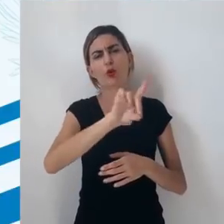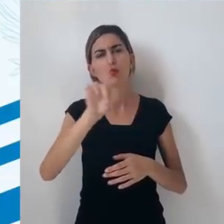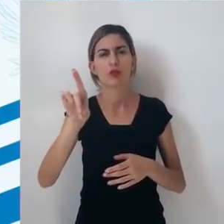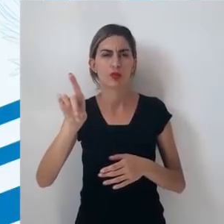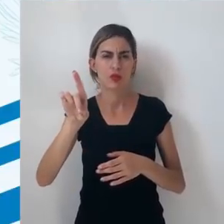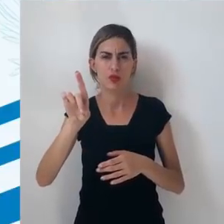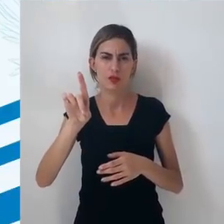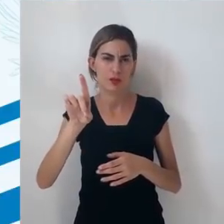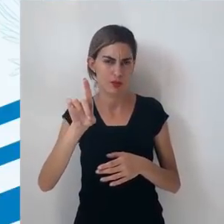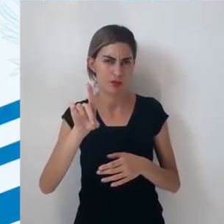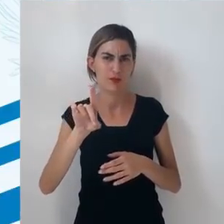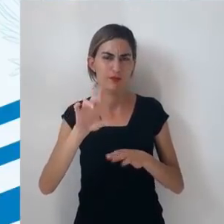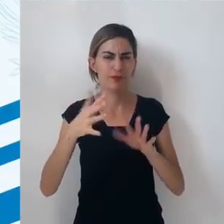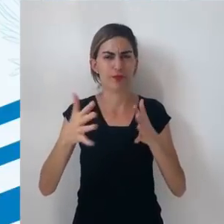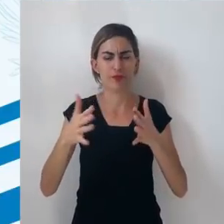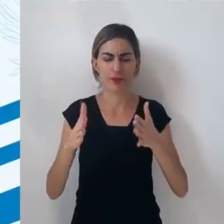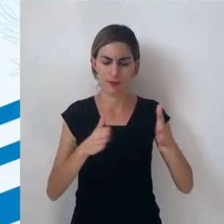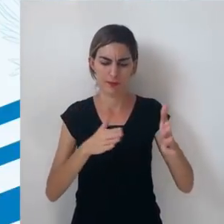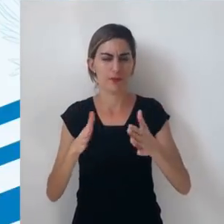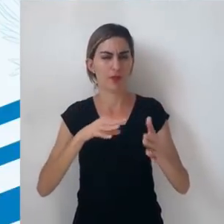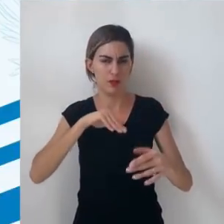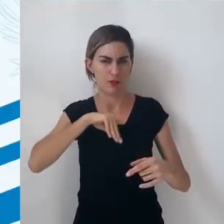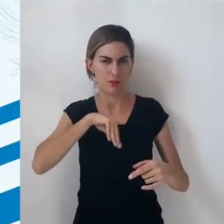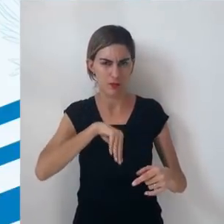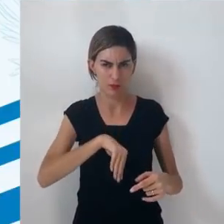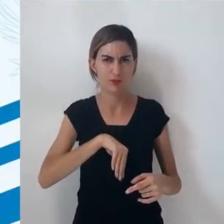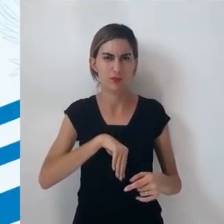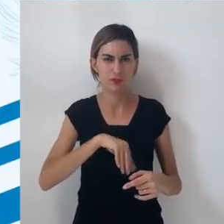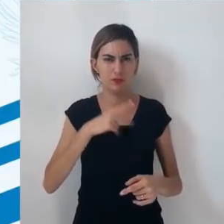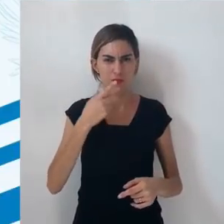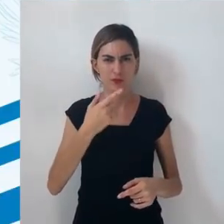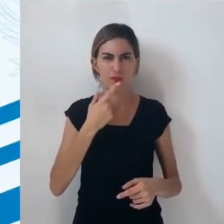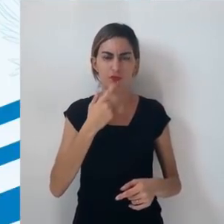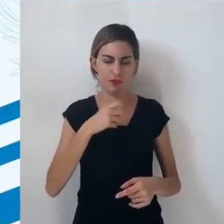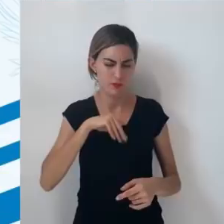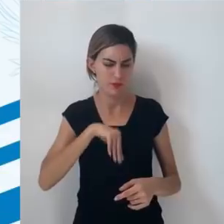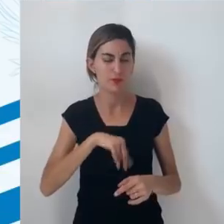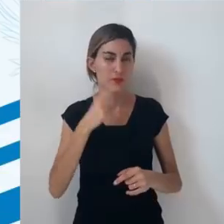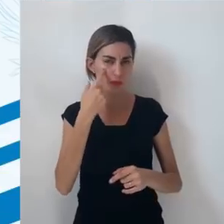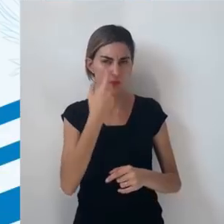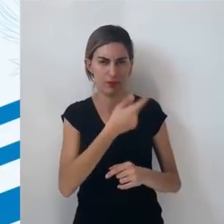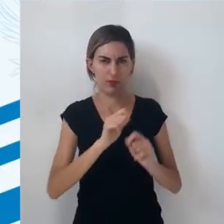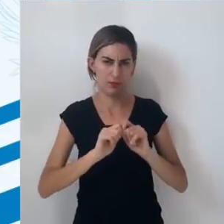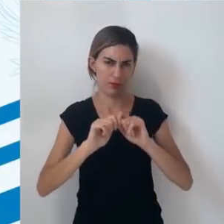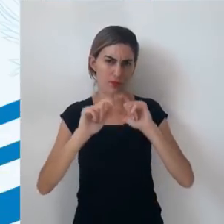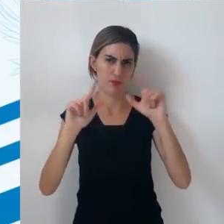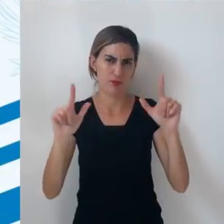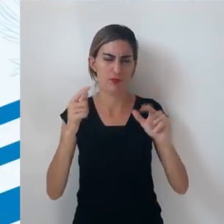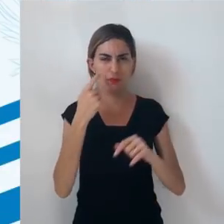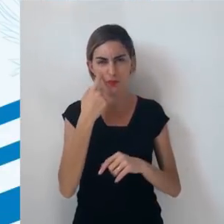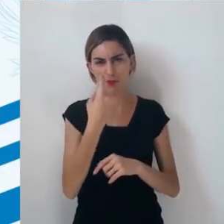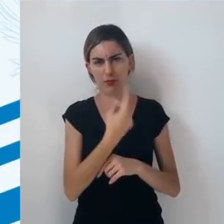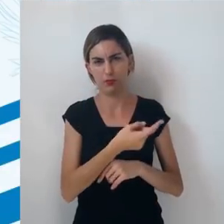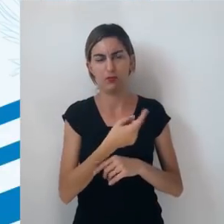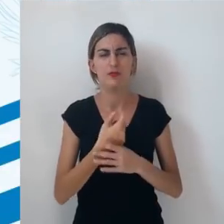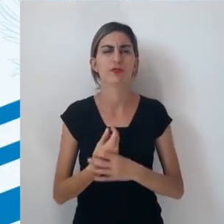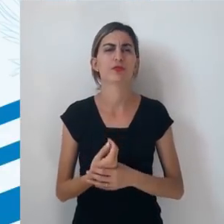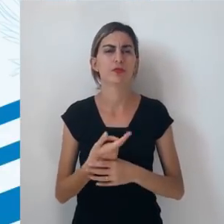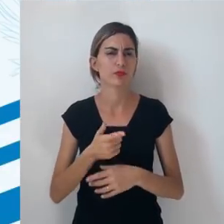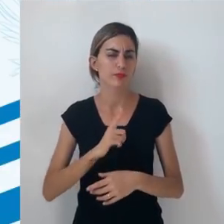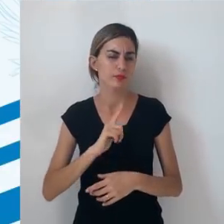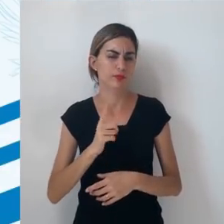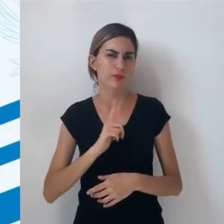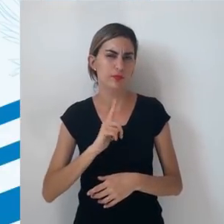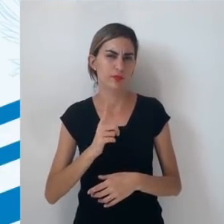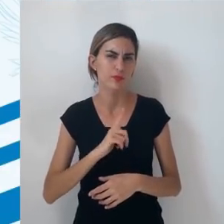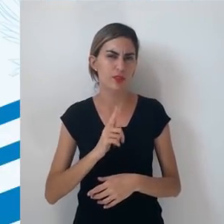28 dias. Então, se falando da menstruação, pela imagem que vocês podem ver,